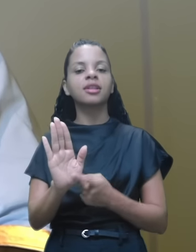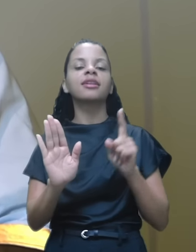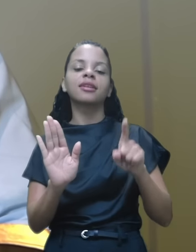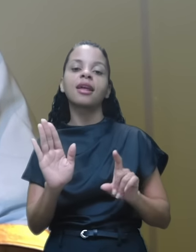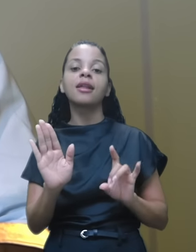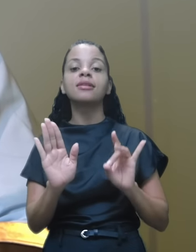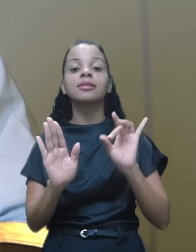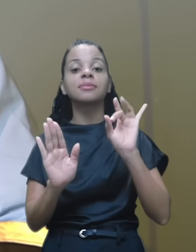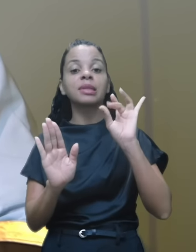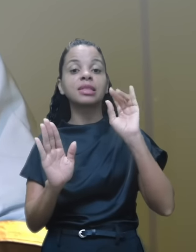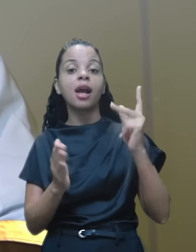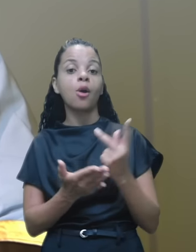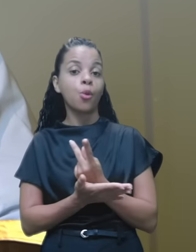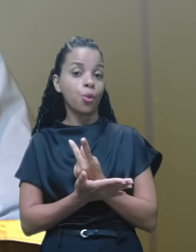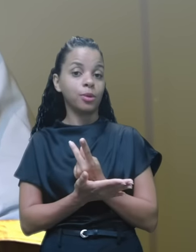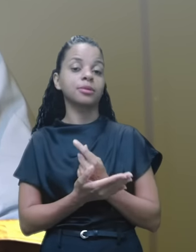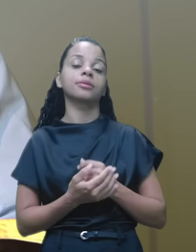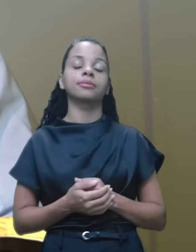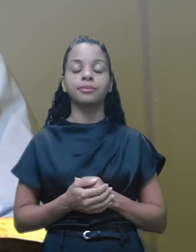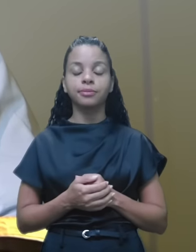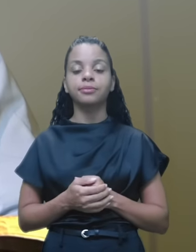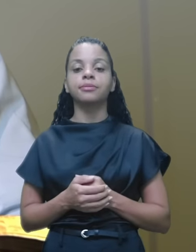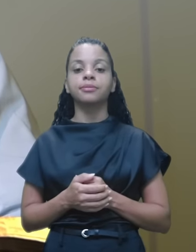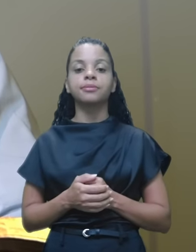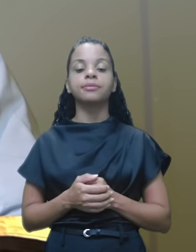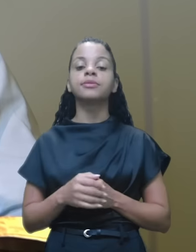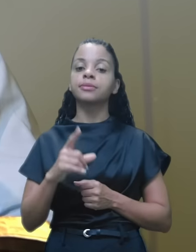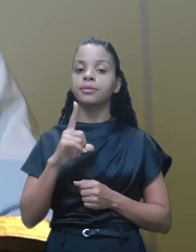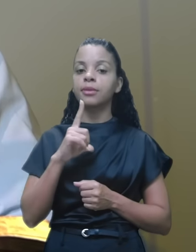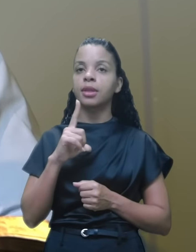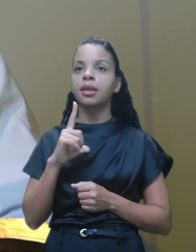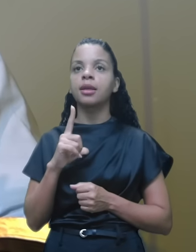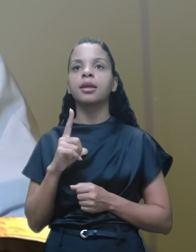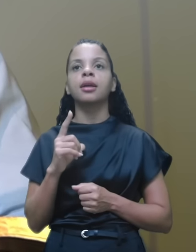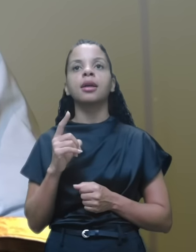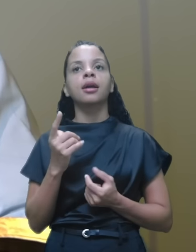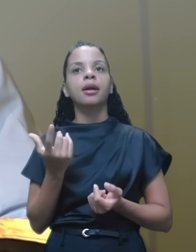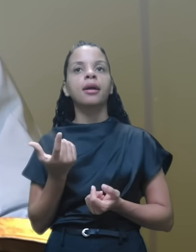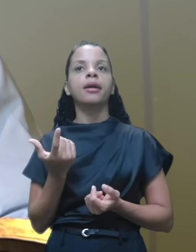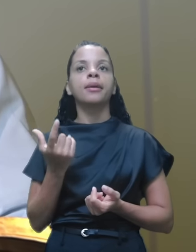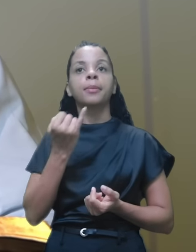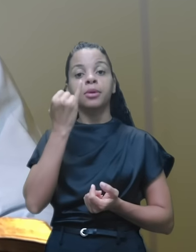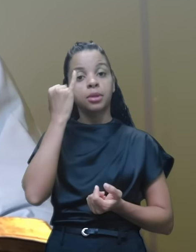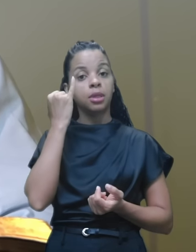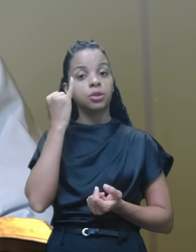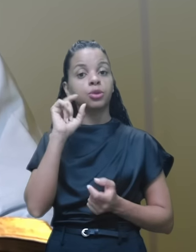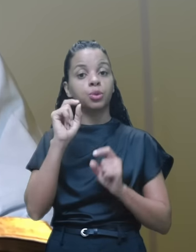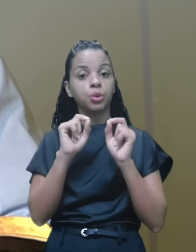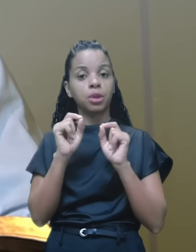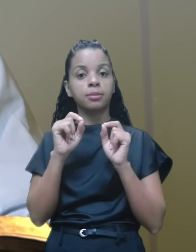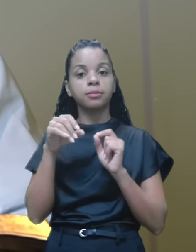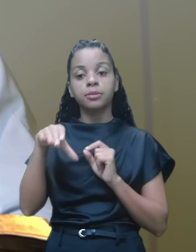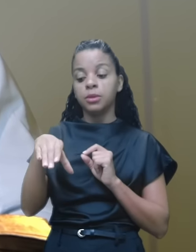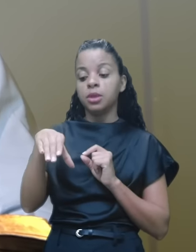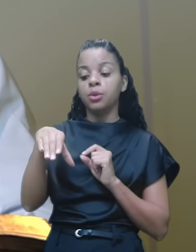algo realmente especial tinha acontecido. E aí nós encontramos, né, aqui um comentário gostoso, importante da lição.